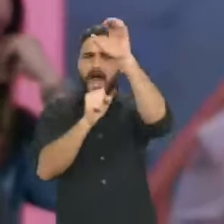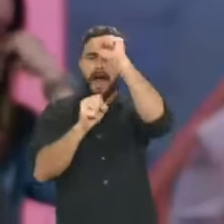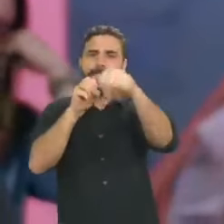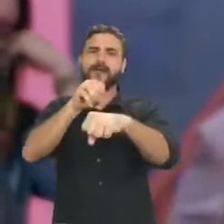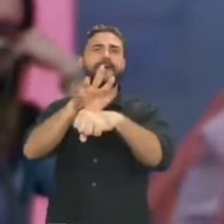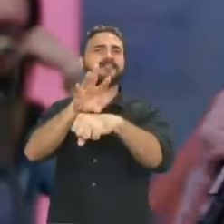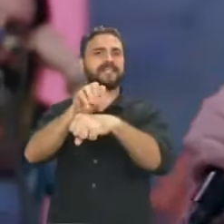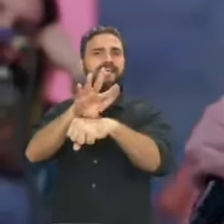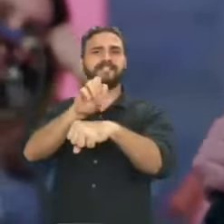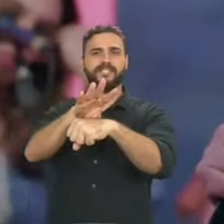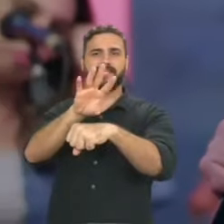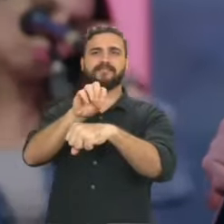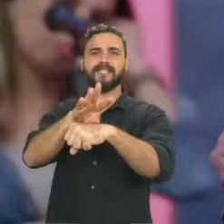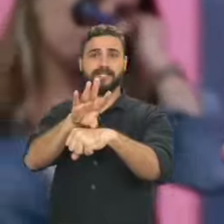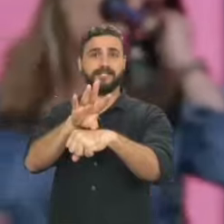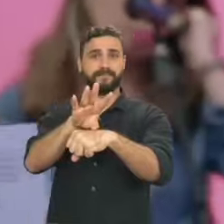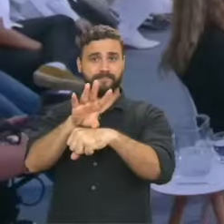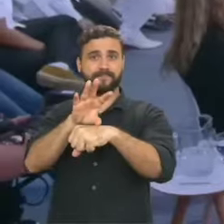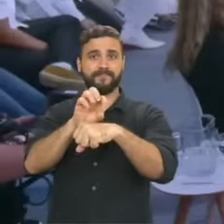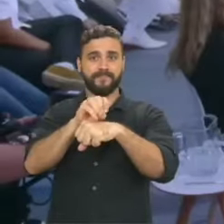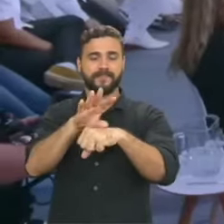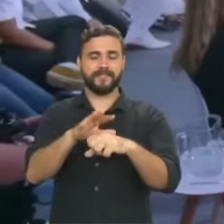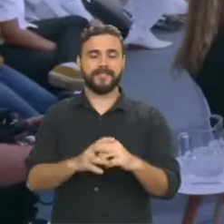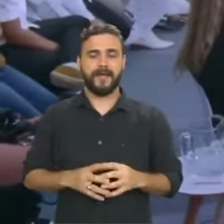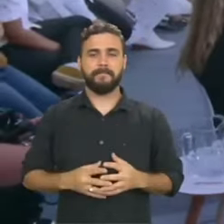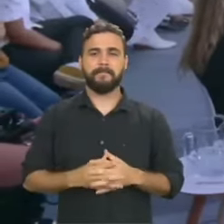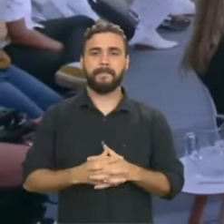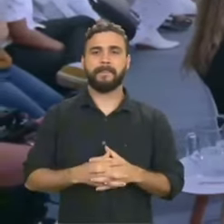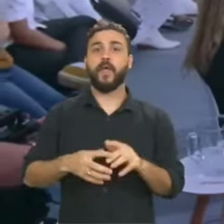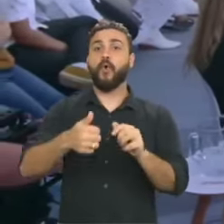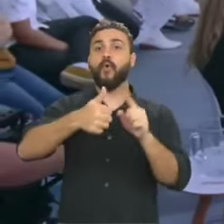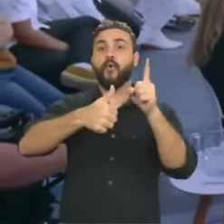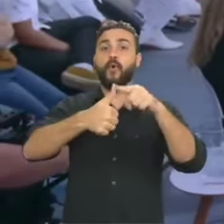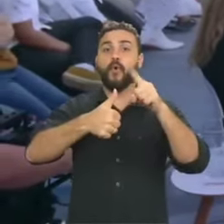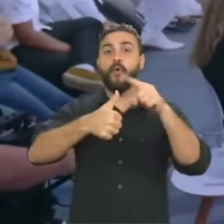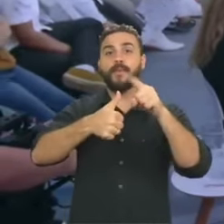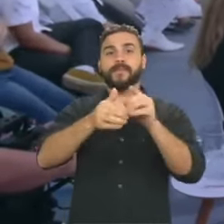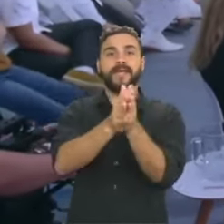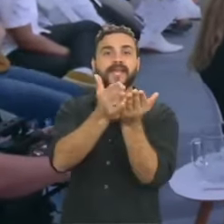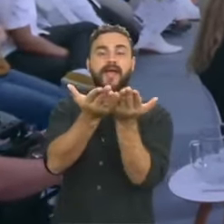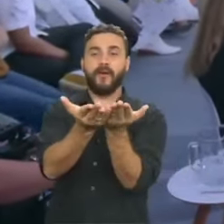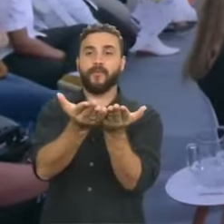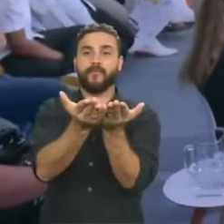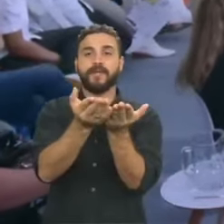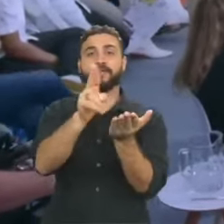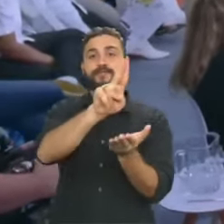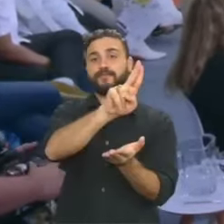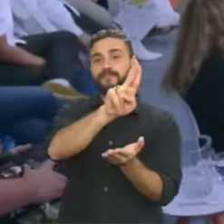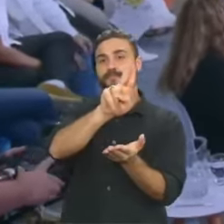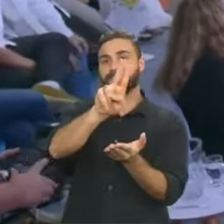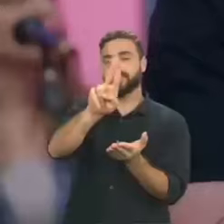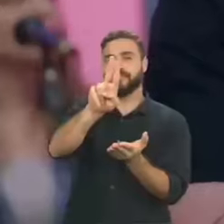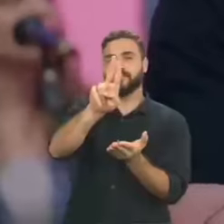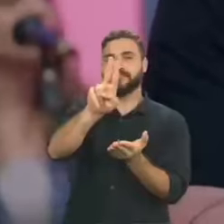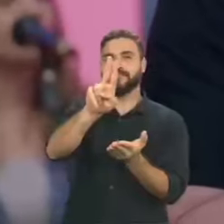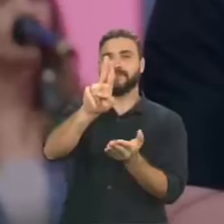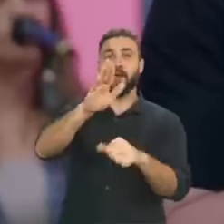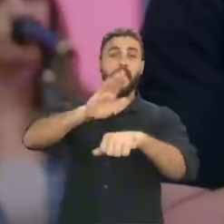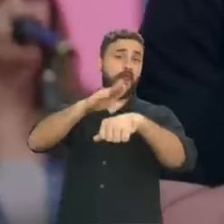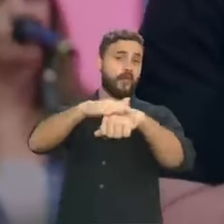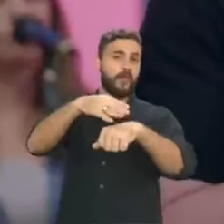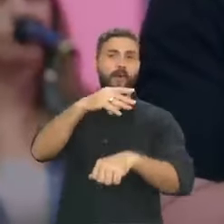hoje nós temos alguns livros, Miguel, deixa eu pegar o primeiro, que é uma indicação nossa aqui, que é do nosso amigo pastor Davi